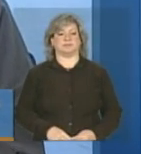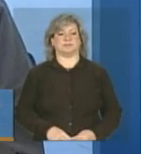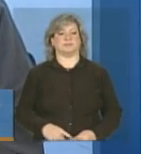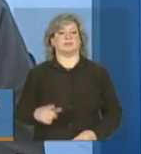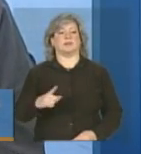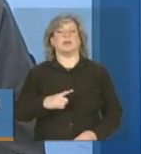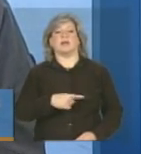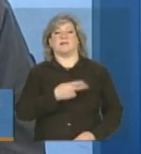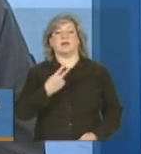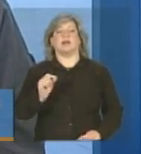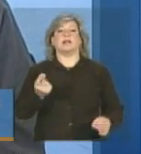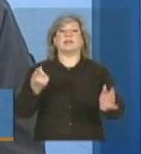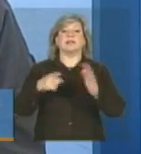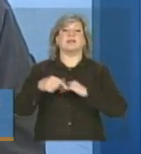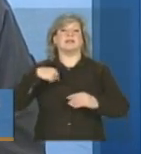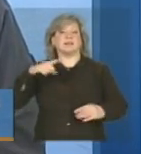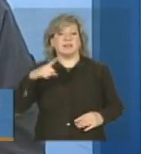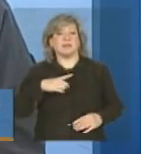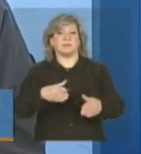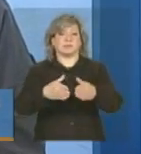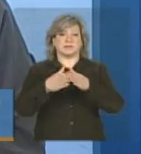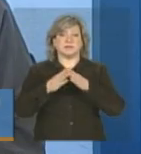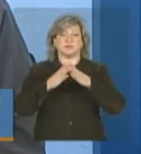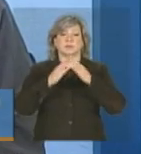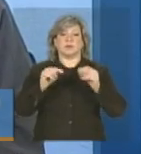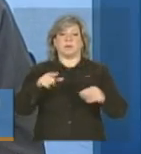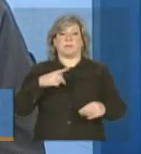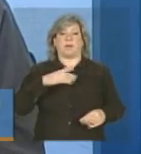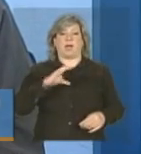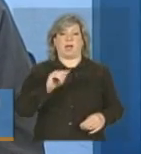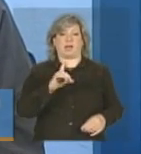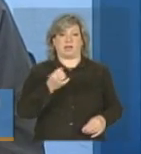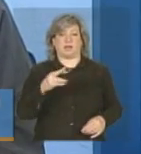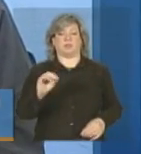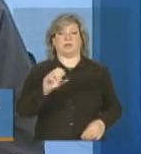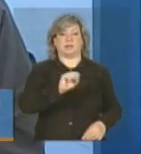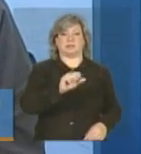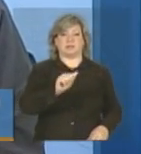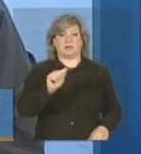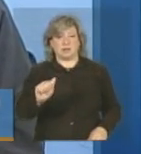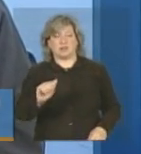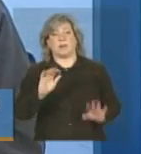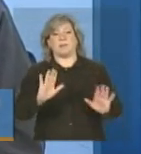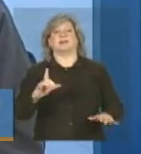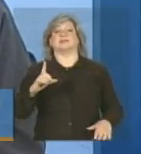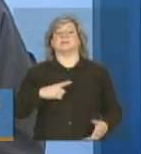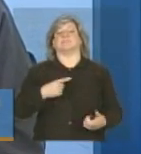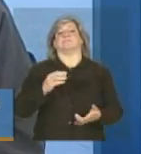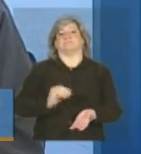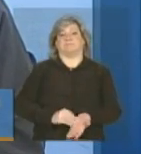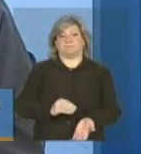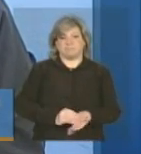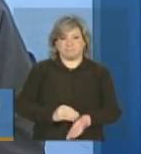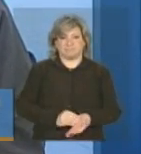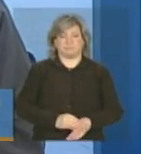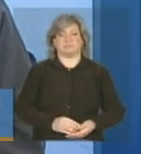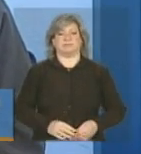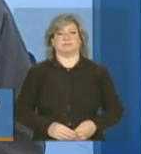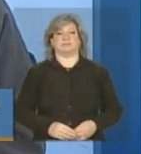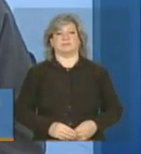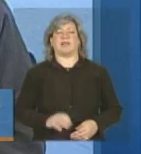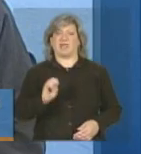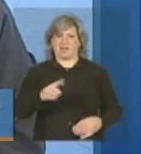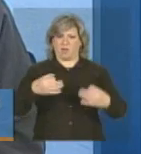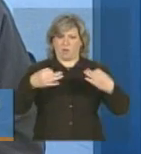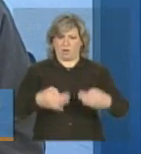Tenho solicitado a situação do meu cadastro no SAA e encontra-se pendente. É